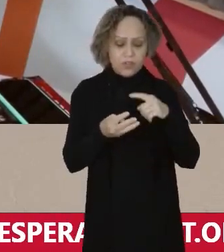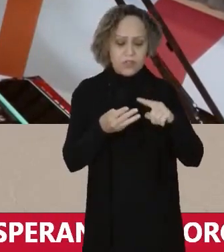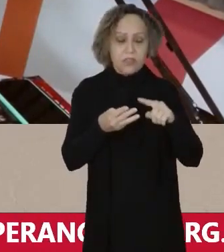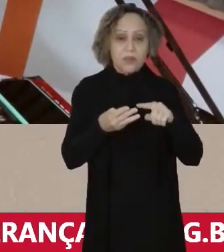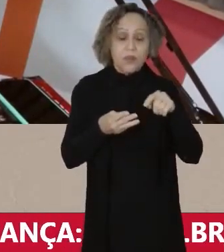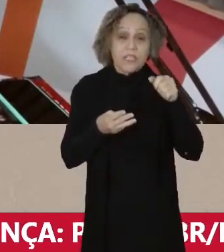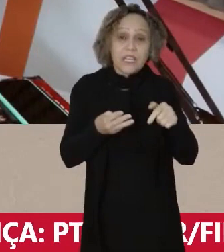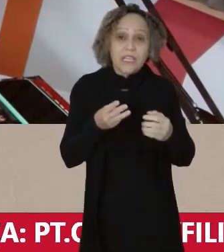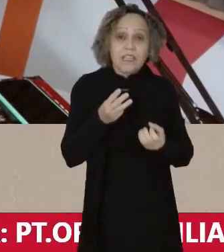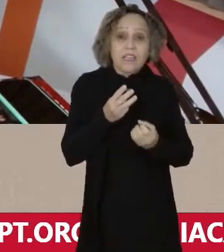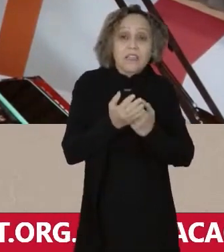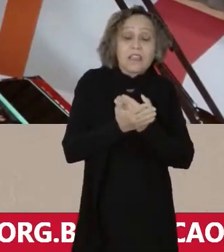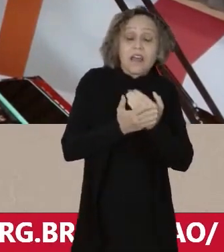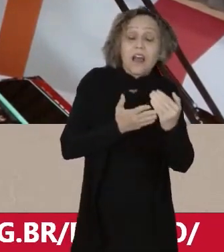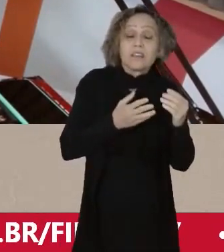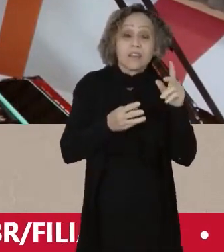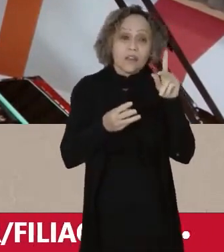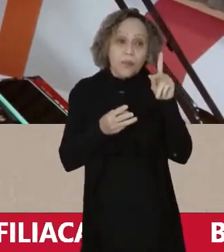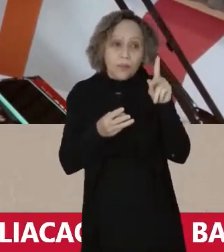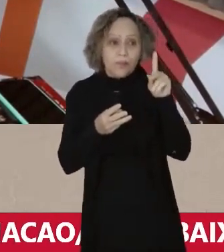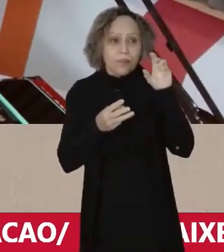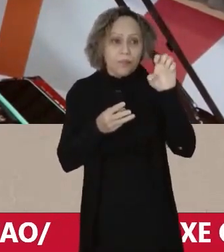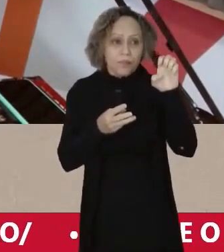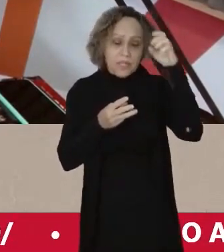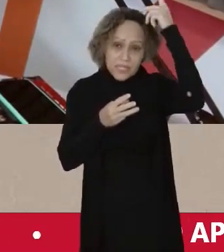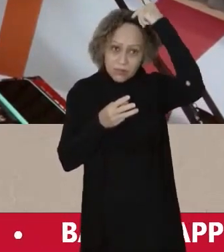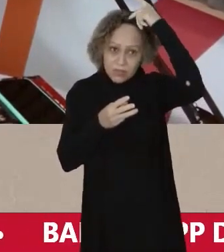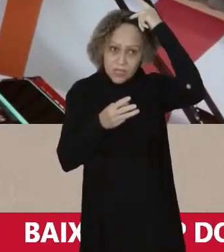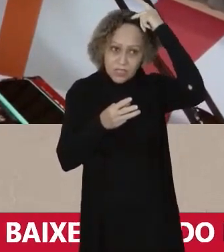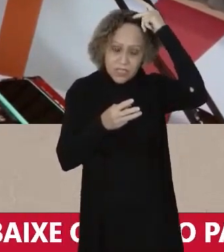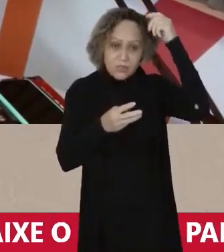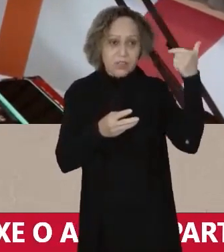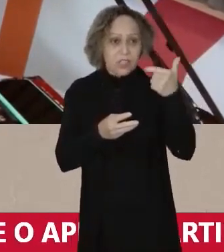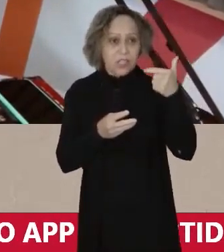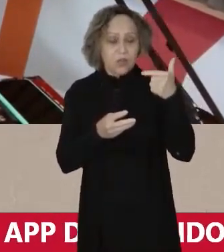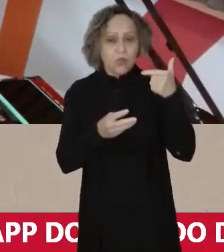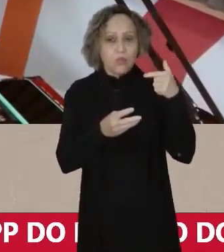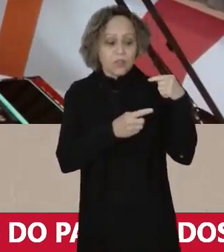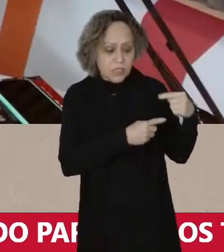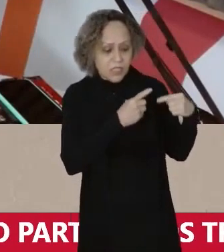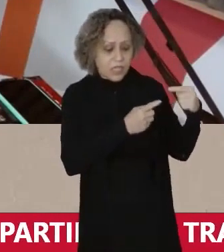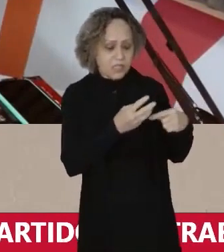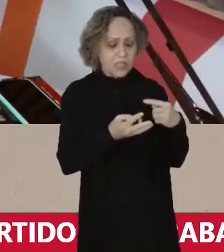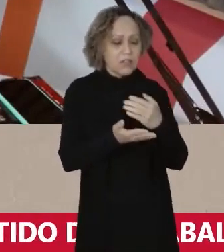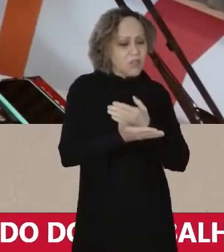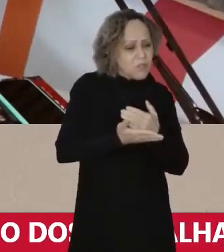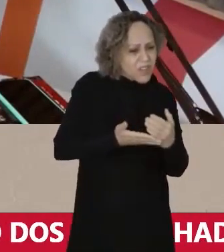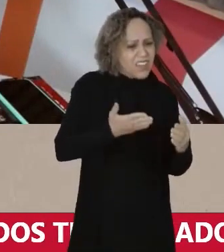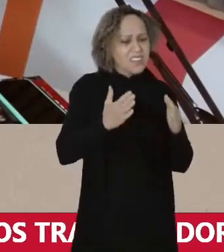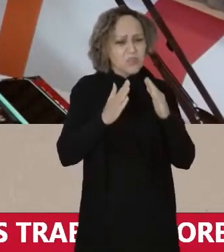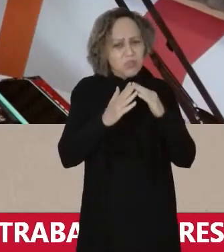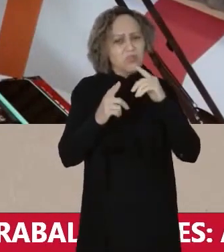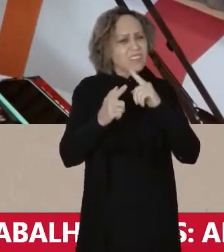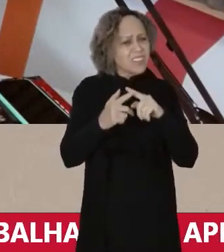Brasil. Década de 50, chamado pentecostalismo de segunda geração, Amanda. Surge a Igreja Deus e Amor, Sinais e Prodígios, Quadrangular, o Brasil